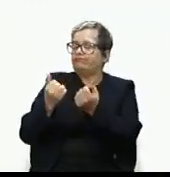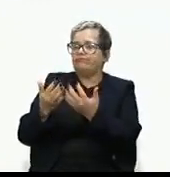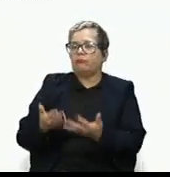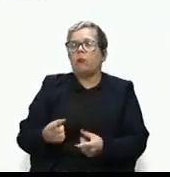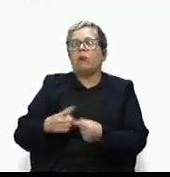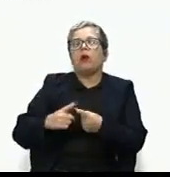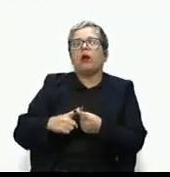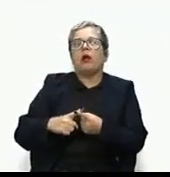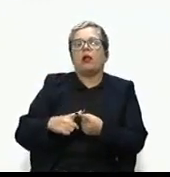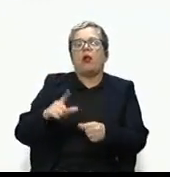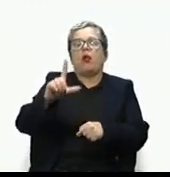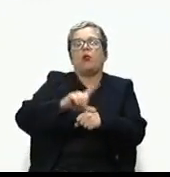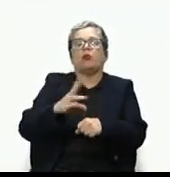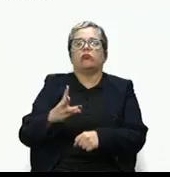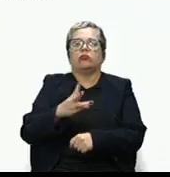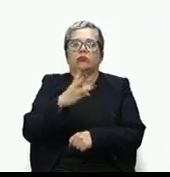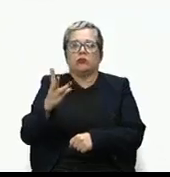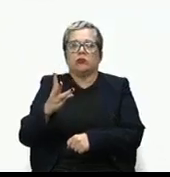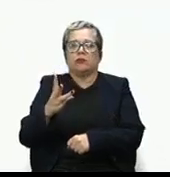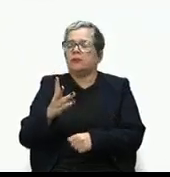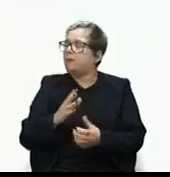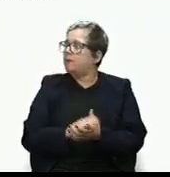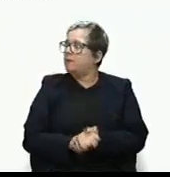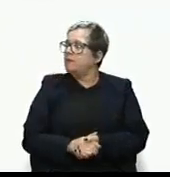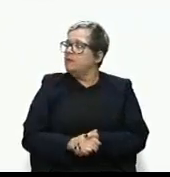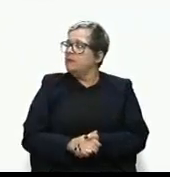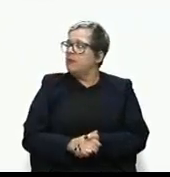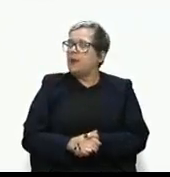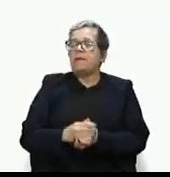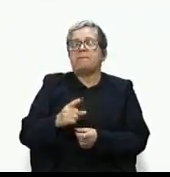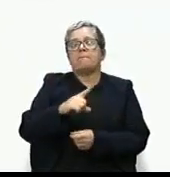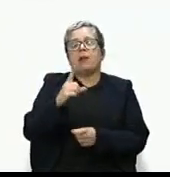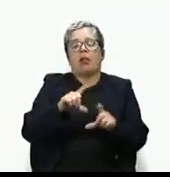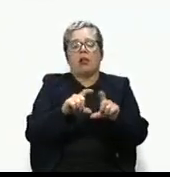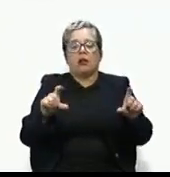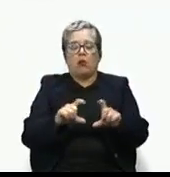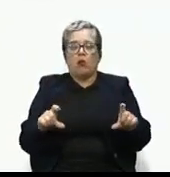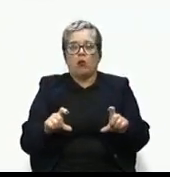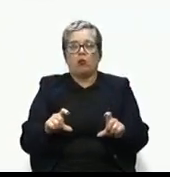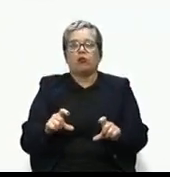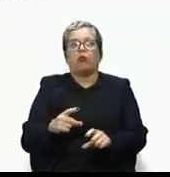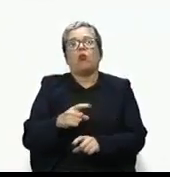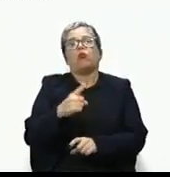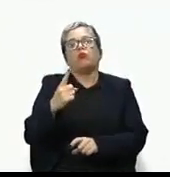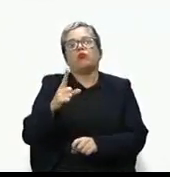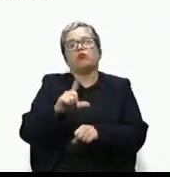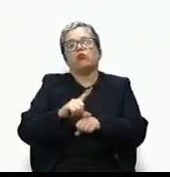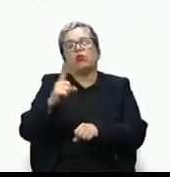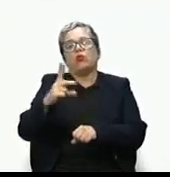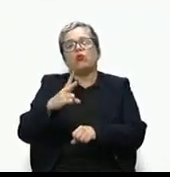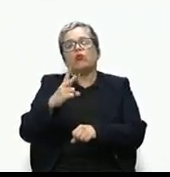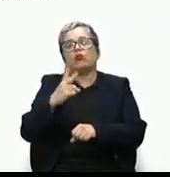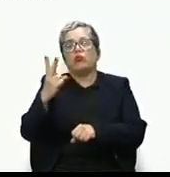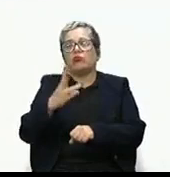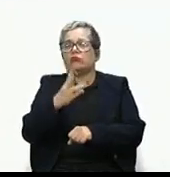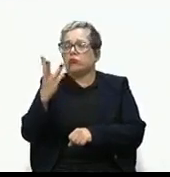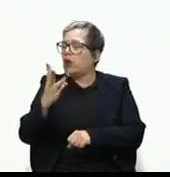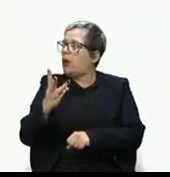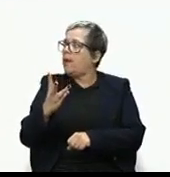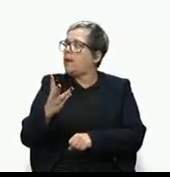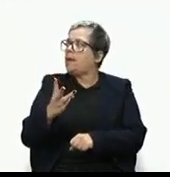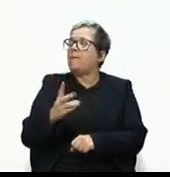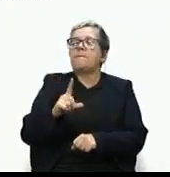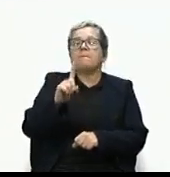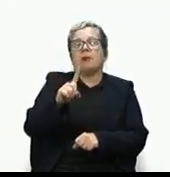loja 3? A primeira linha é da loja 1, a 2ª é da loja 2 e a 3ª da loja 3. o